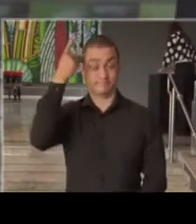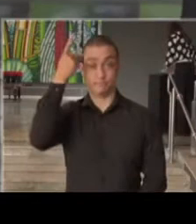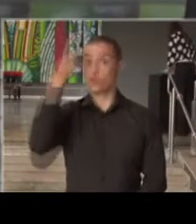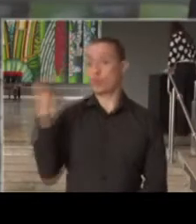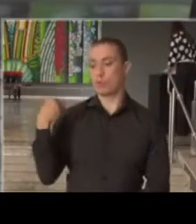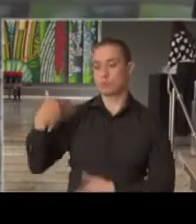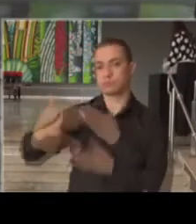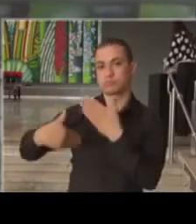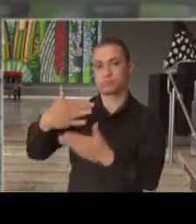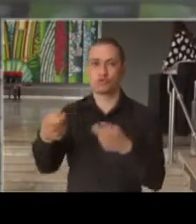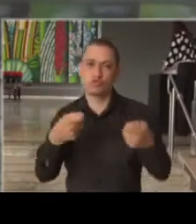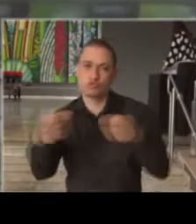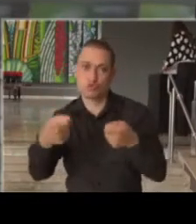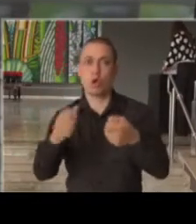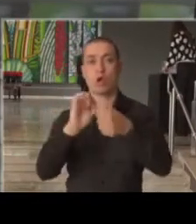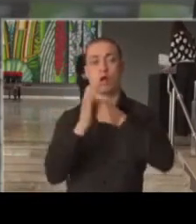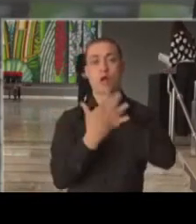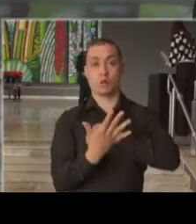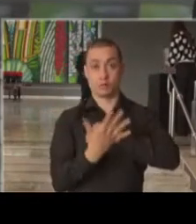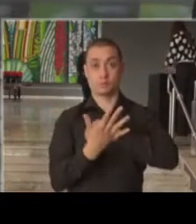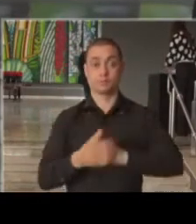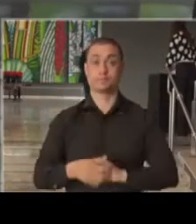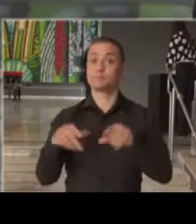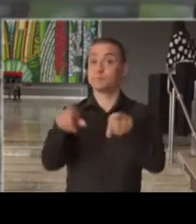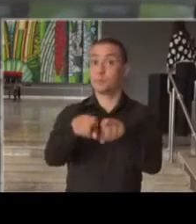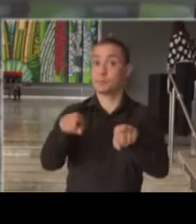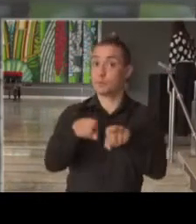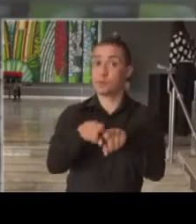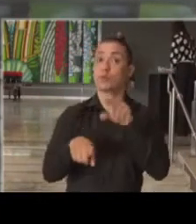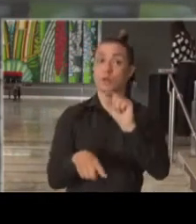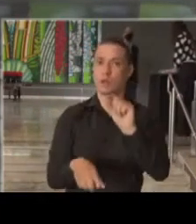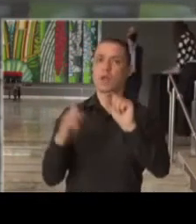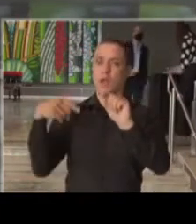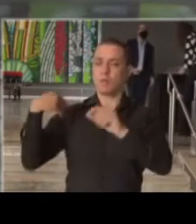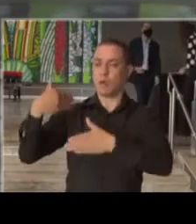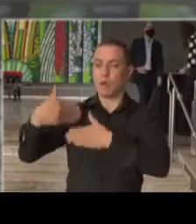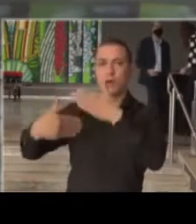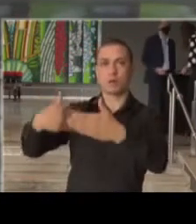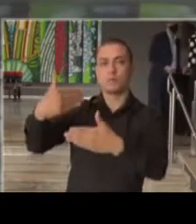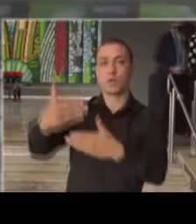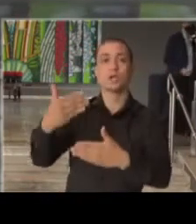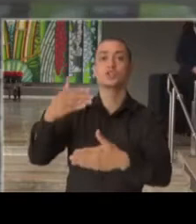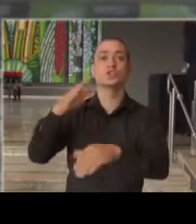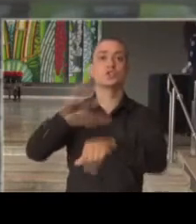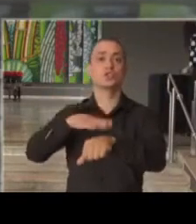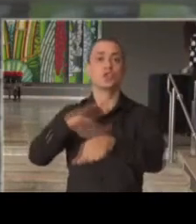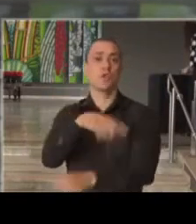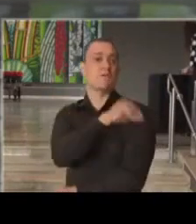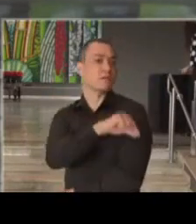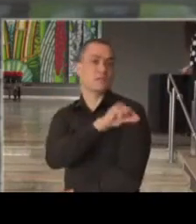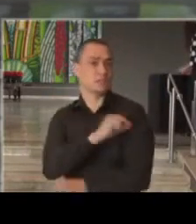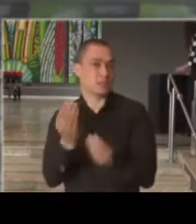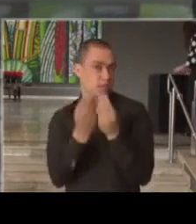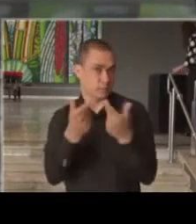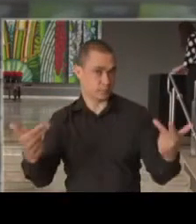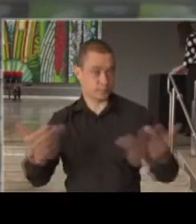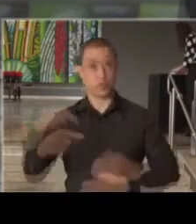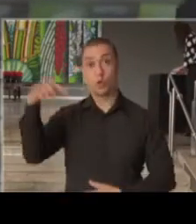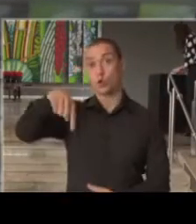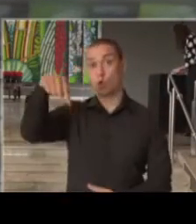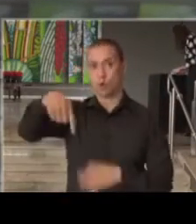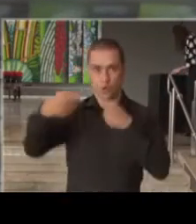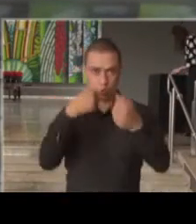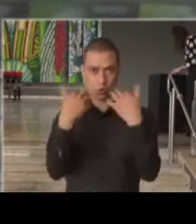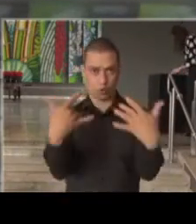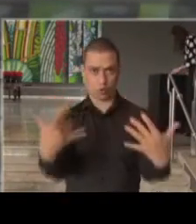conduta contra a Covid-19 e também nos procedimentos de vacinação. Na coletiva de